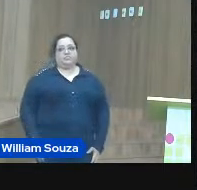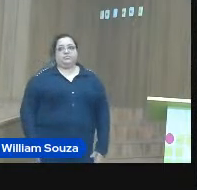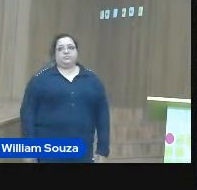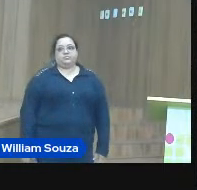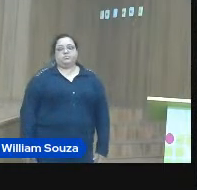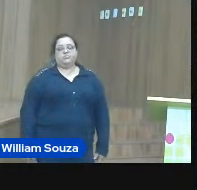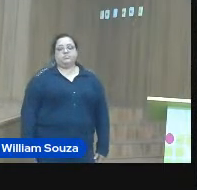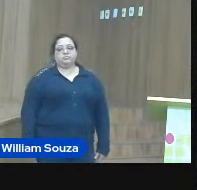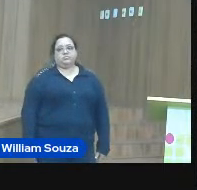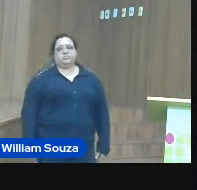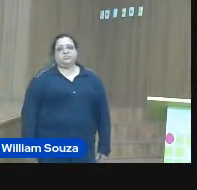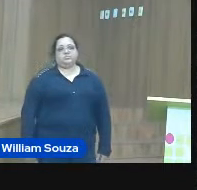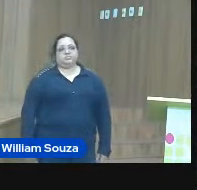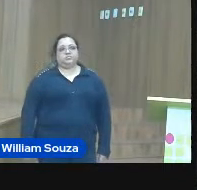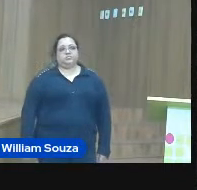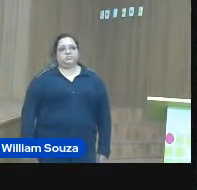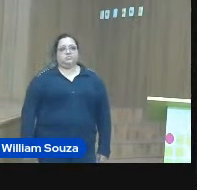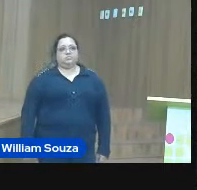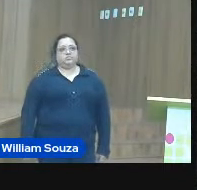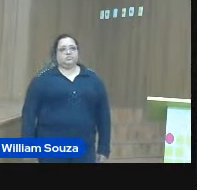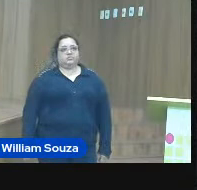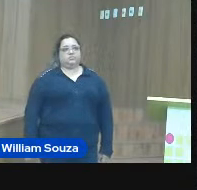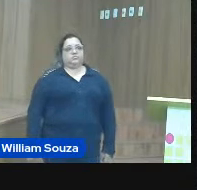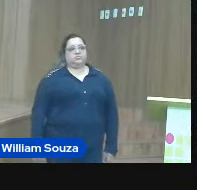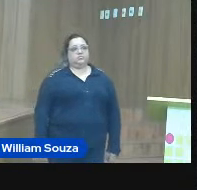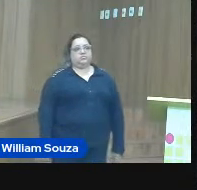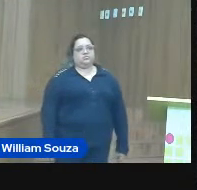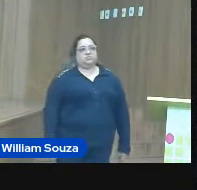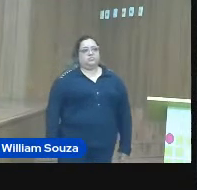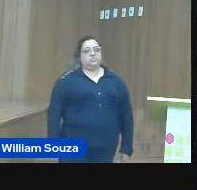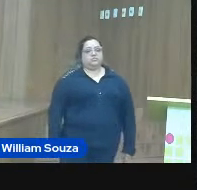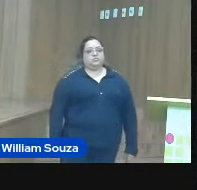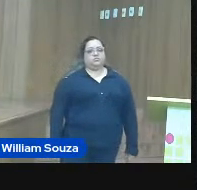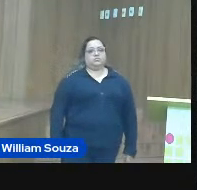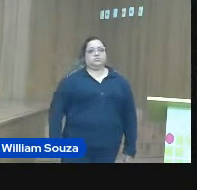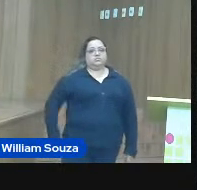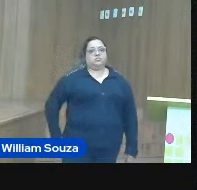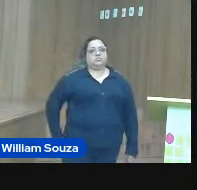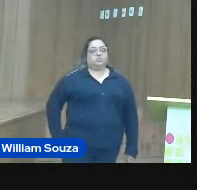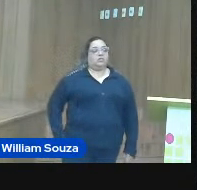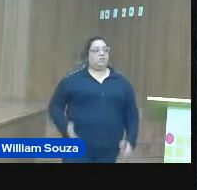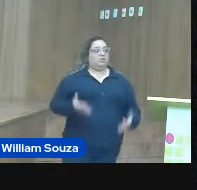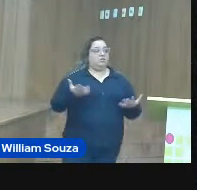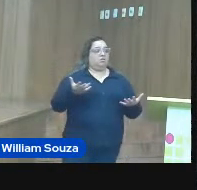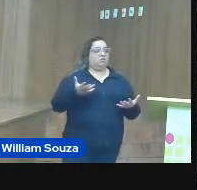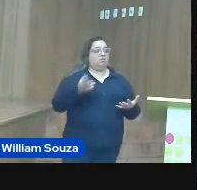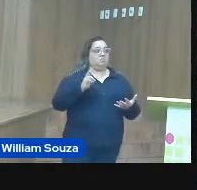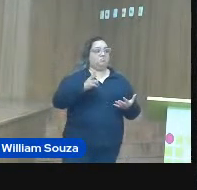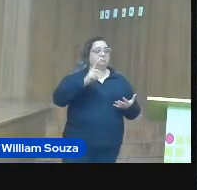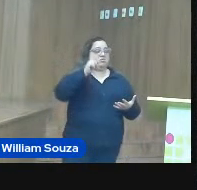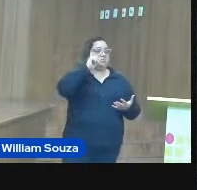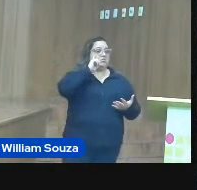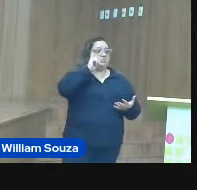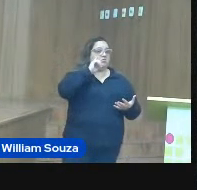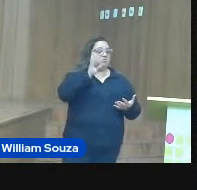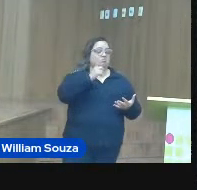Isso é uma coisa que eu acho outra mentira. No meu dia a dia, eu não faço matemática assim.